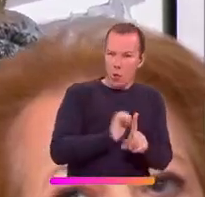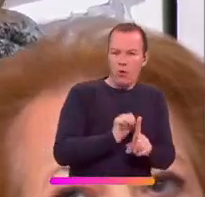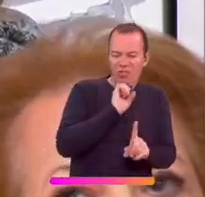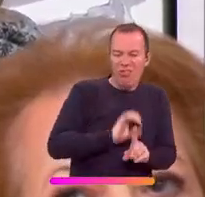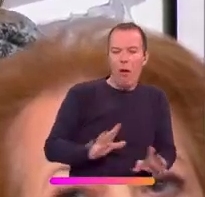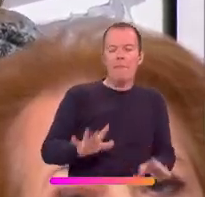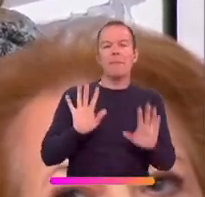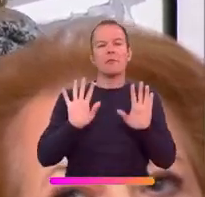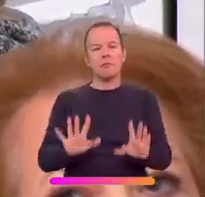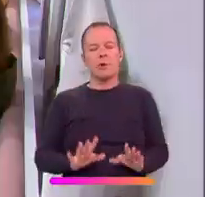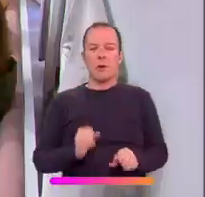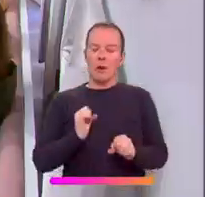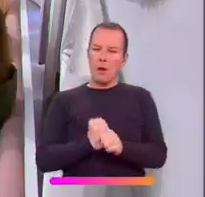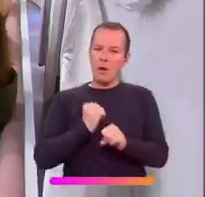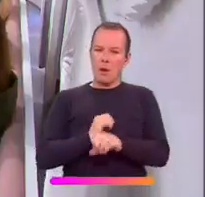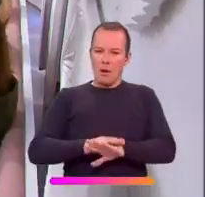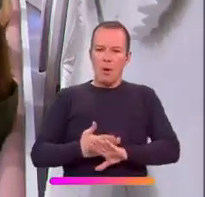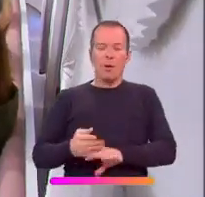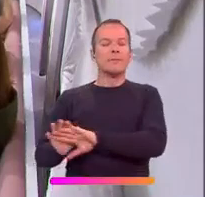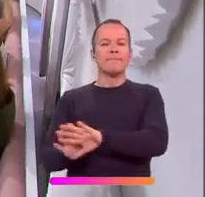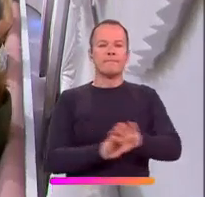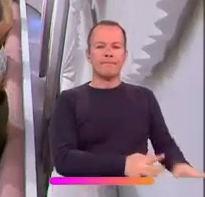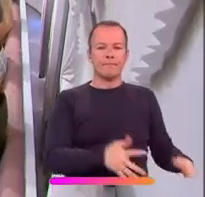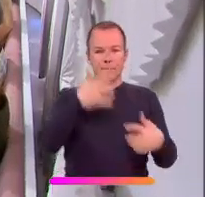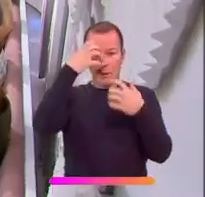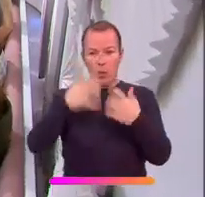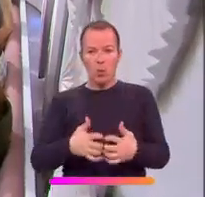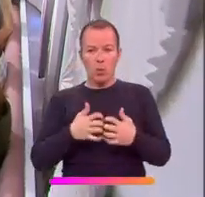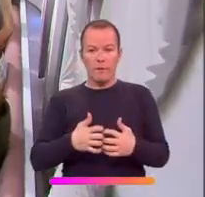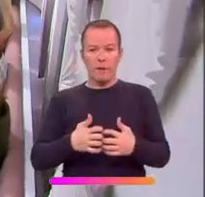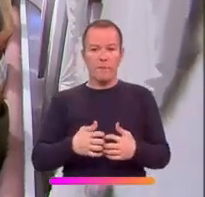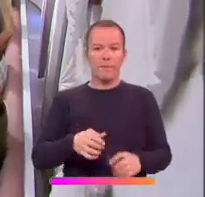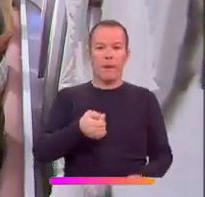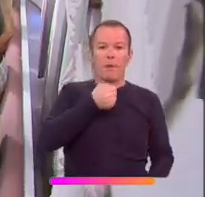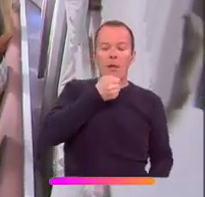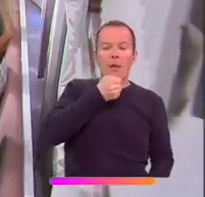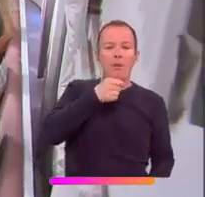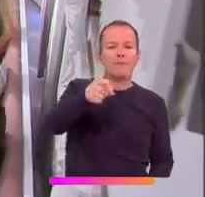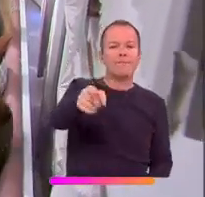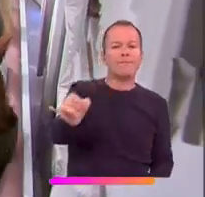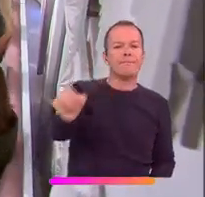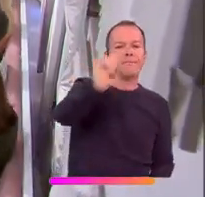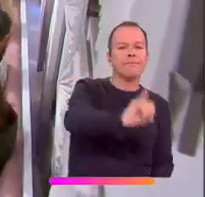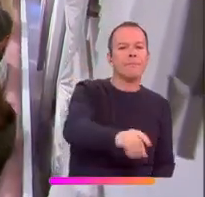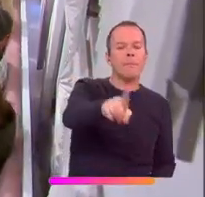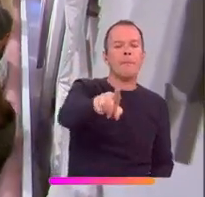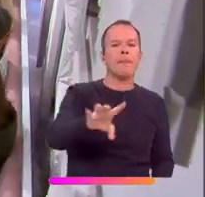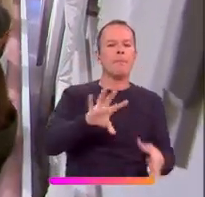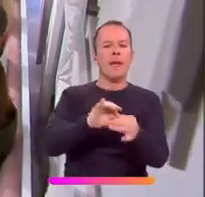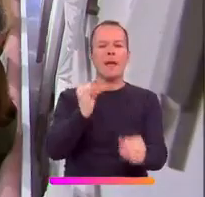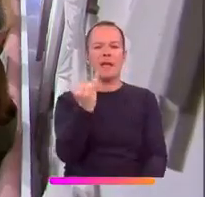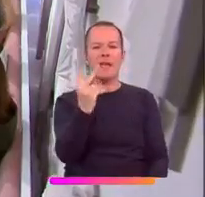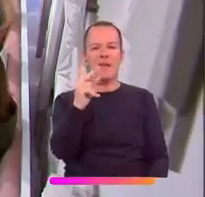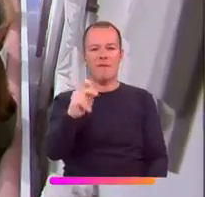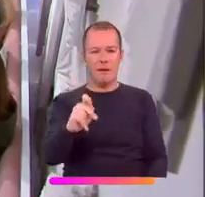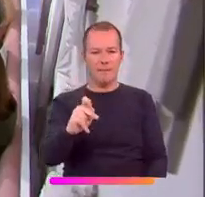mais trabalho do que se tivéssemos feito até o dia 27. Pois. Outra dúvida. Enquanto a Manuela vai agarrar no seu microfone, tenho aqui outra dúvida. No que toca ao IVA, por exemplo, entregamos 3 em